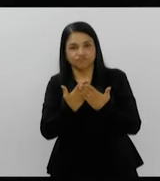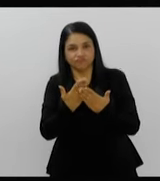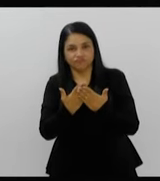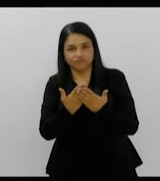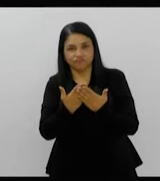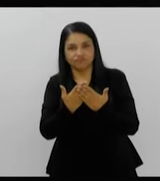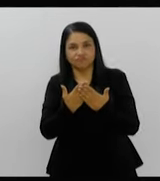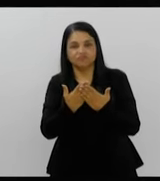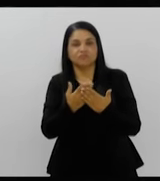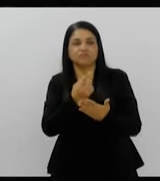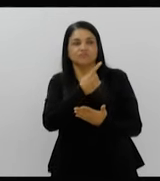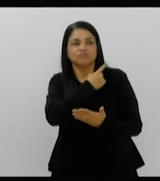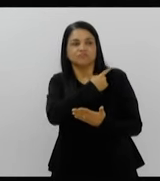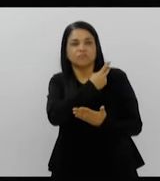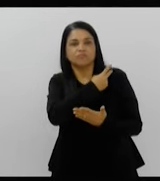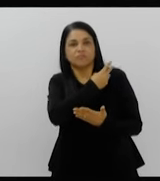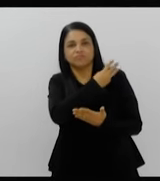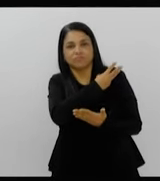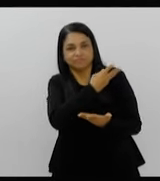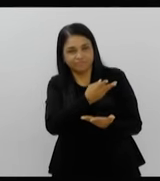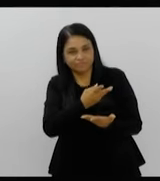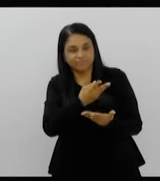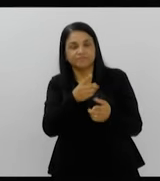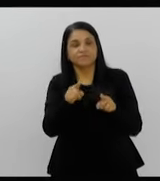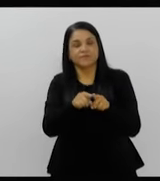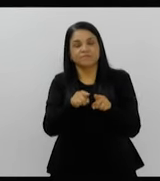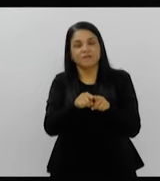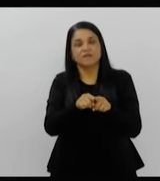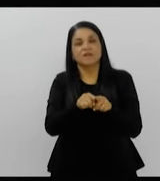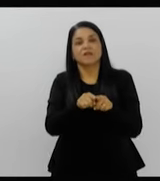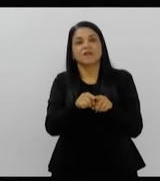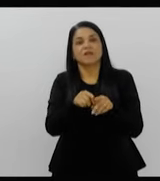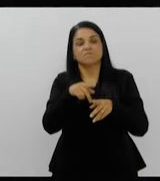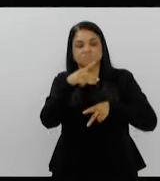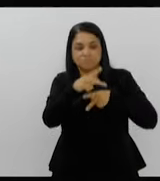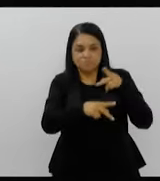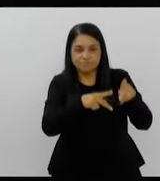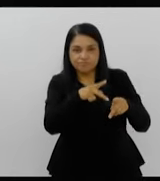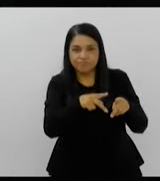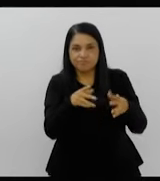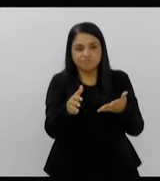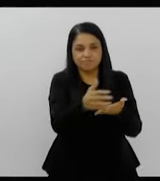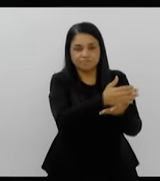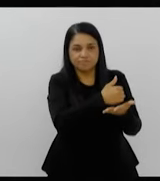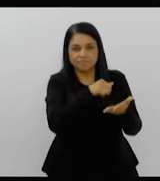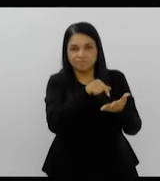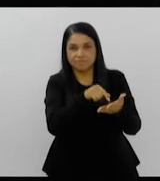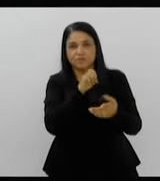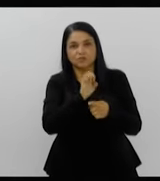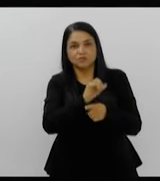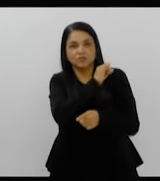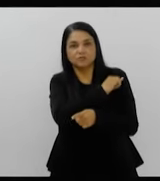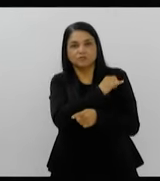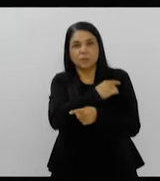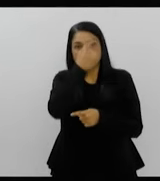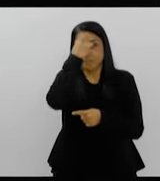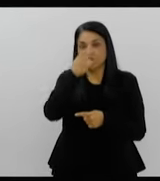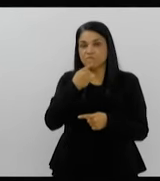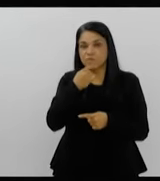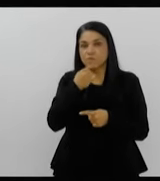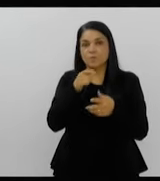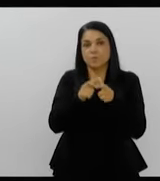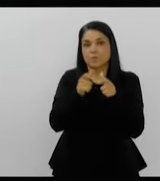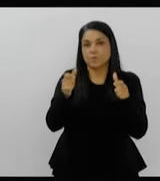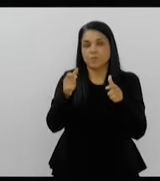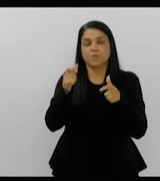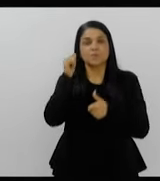estão cursando o ensino básico, a densidade populacional do Estado do Rio de Janeiro e o seu perfil, composto